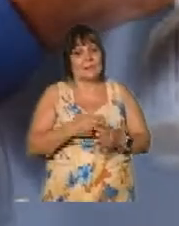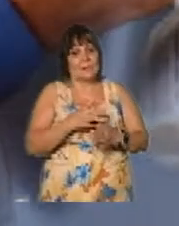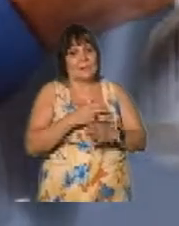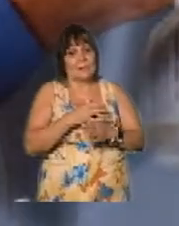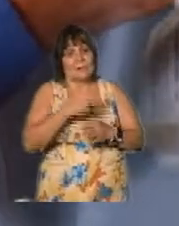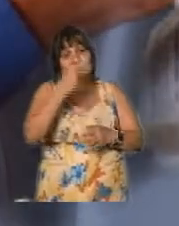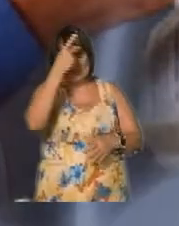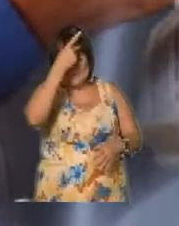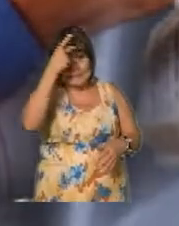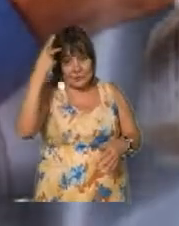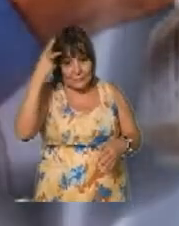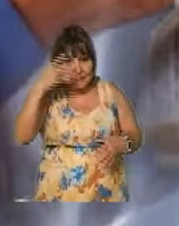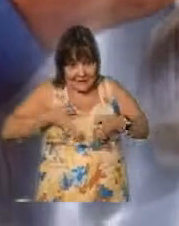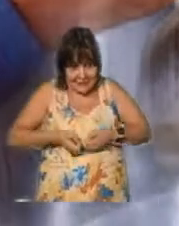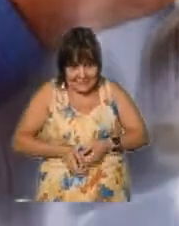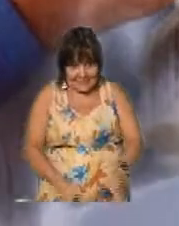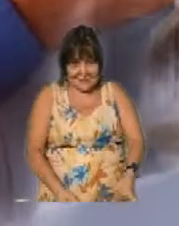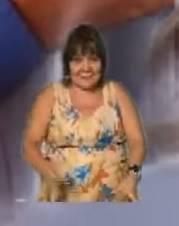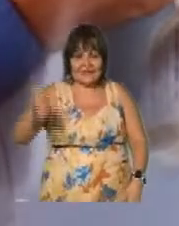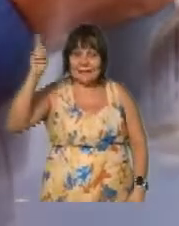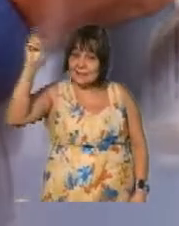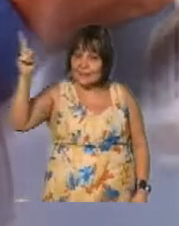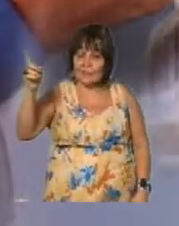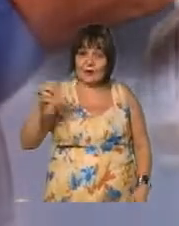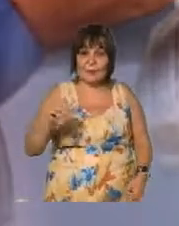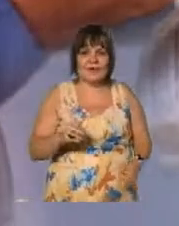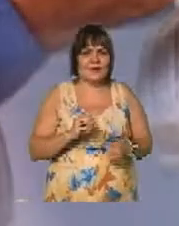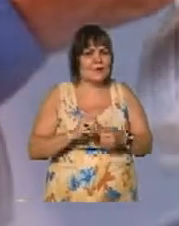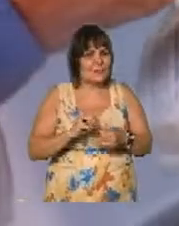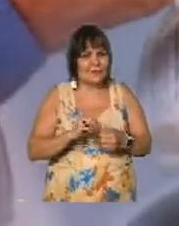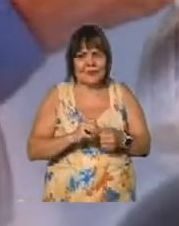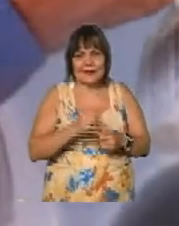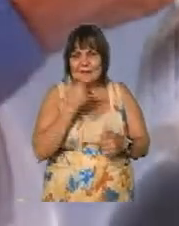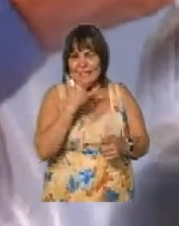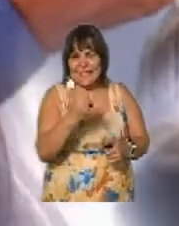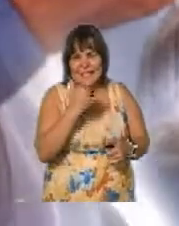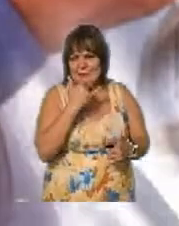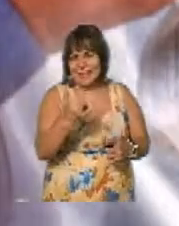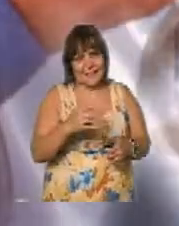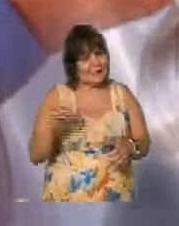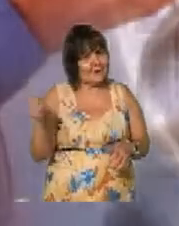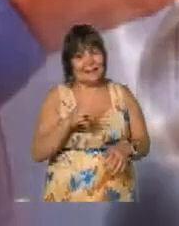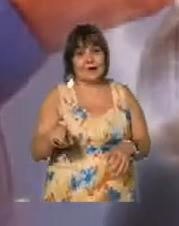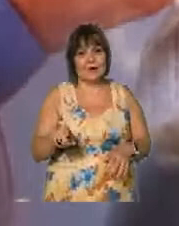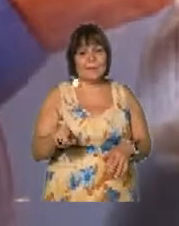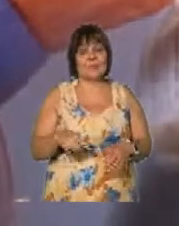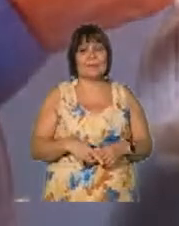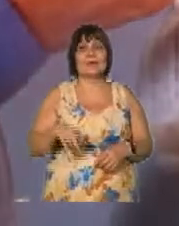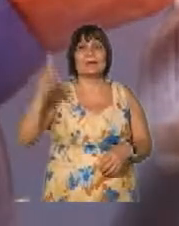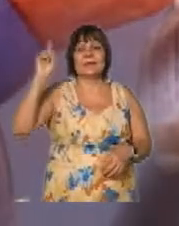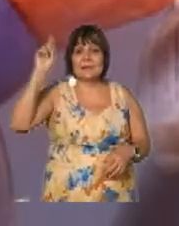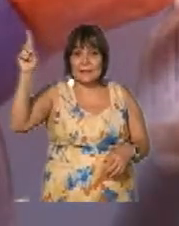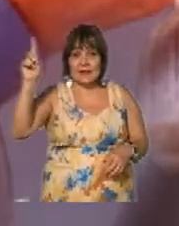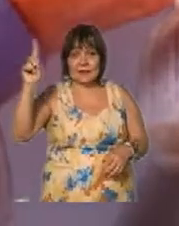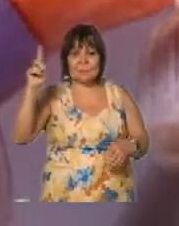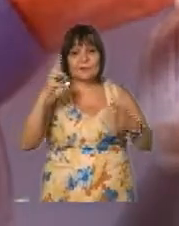nascido de Deus não vive em pecado, antes aquele que nasceu de Deus o guarda, e o maligno não